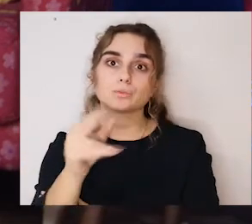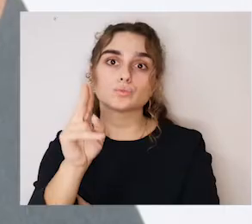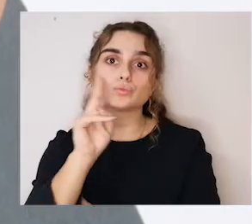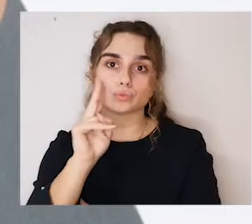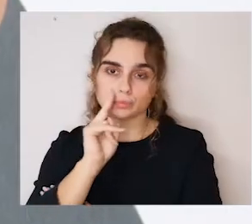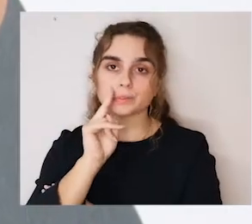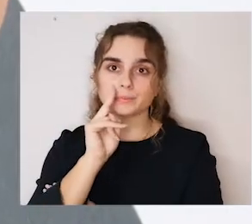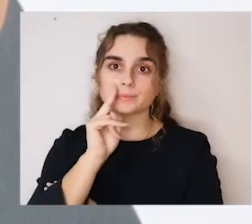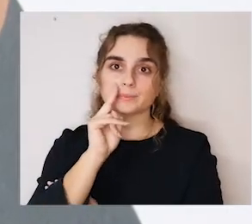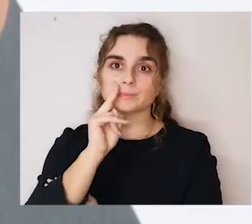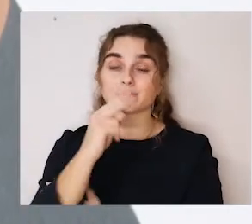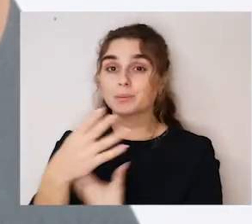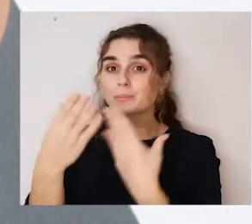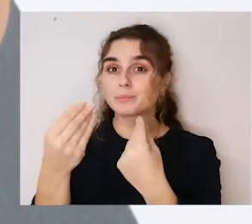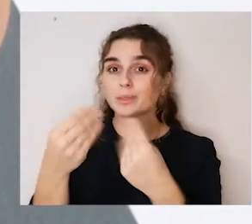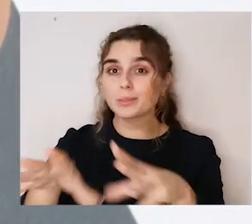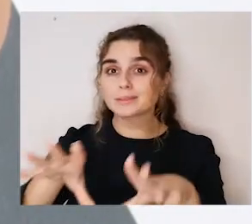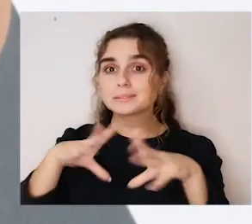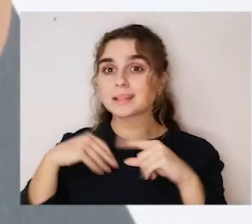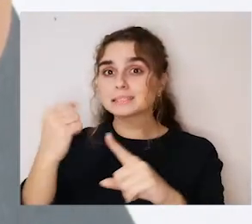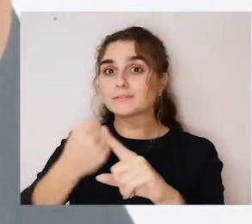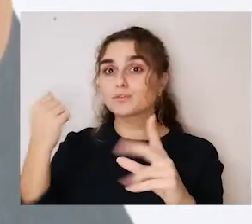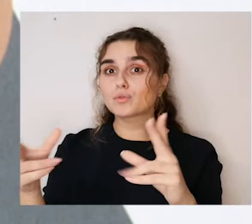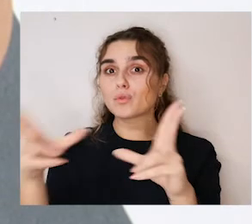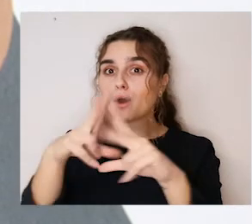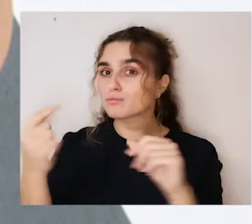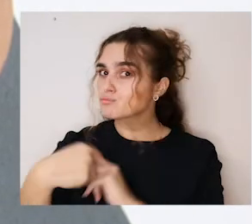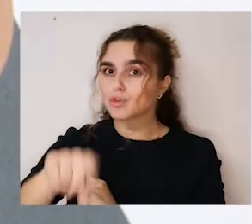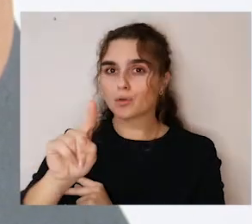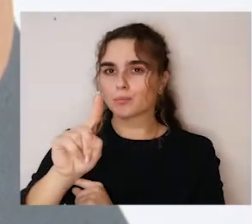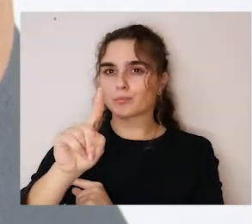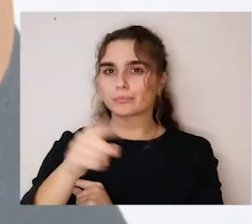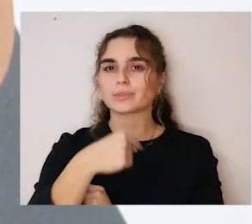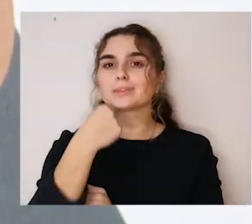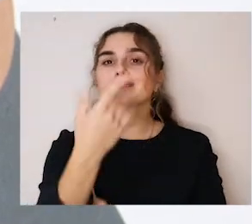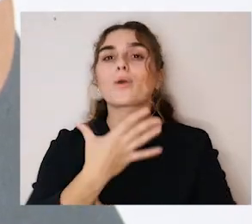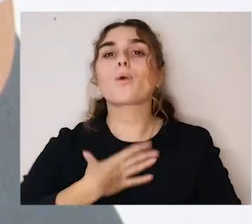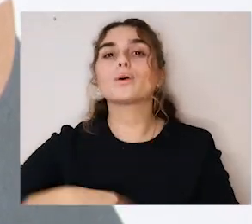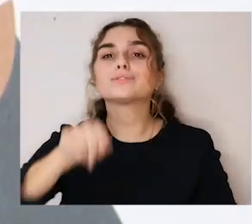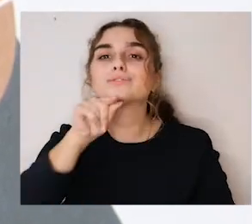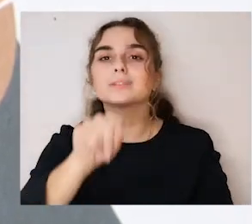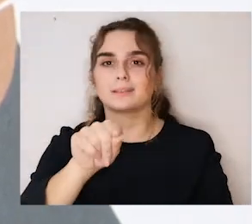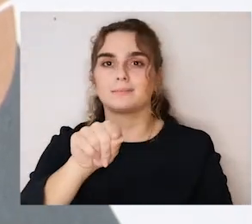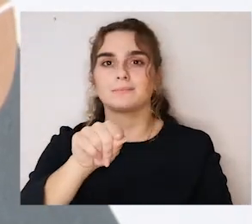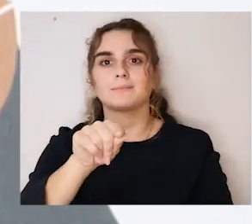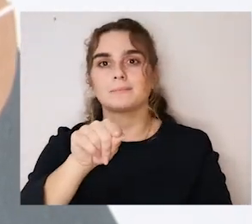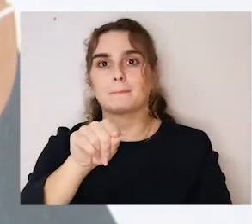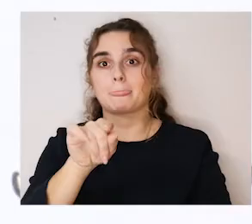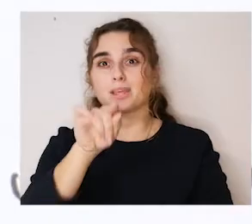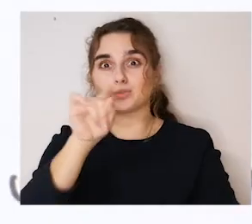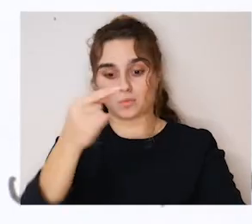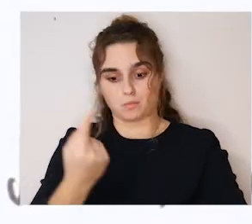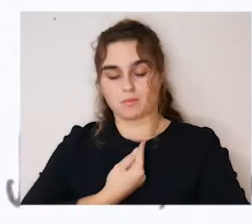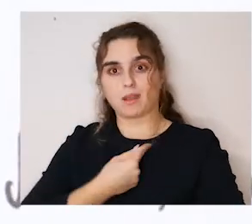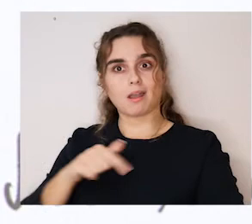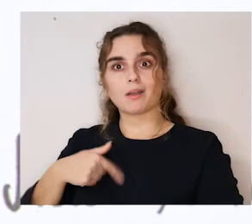desculpa. Não tenhas medo de aceitar novos desafios, dizer o quanto gostas de alguém,